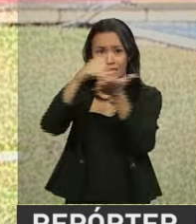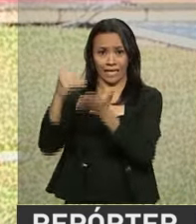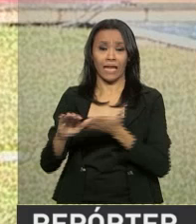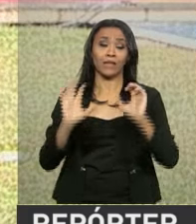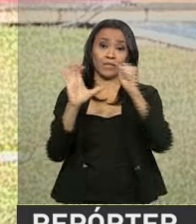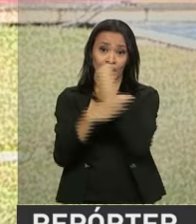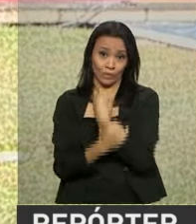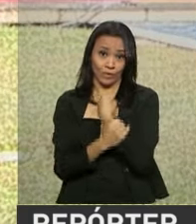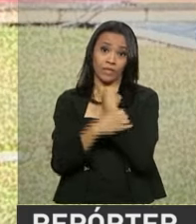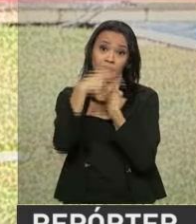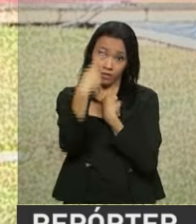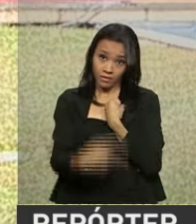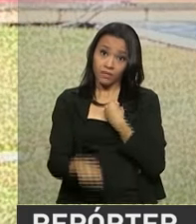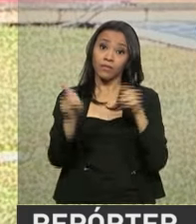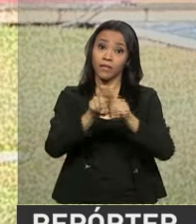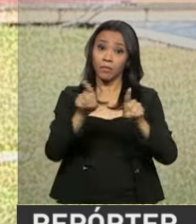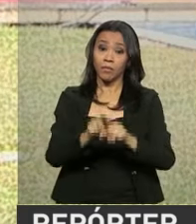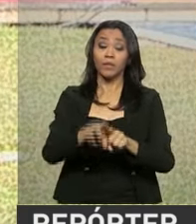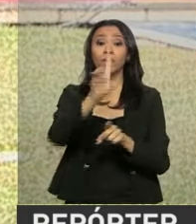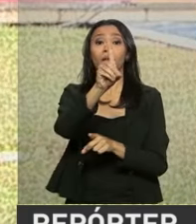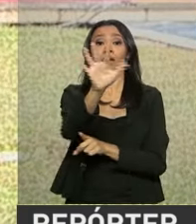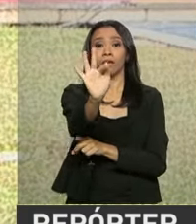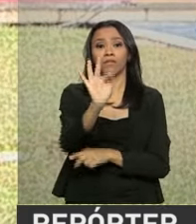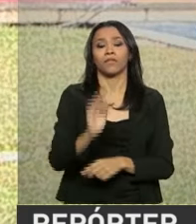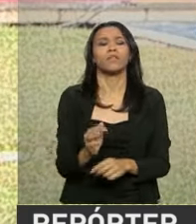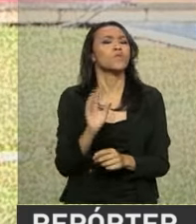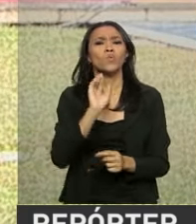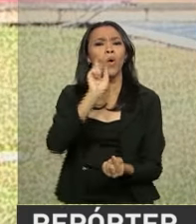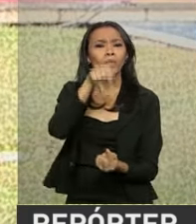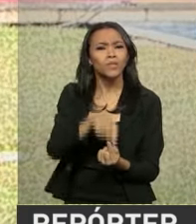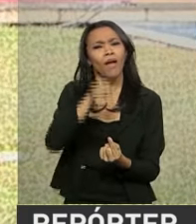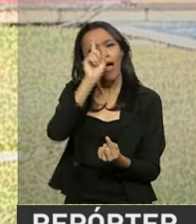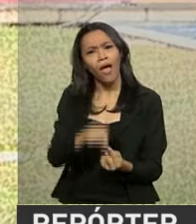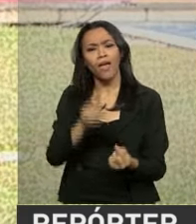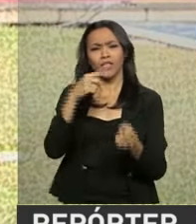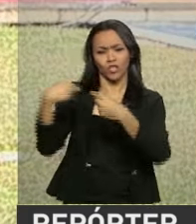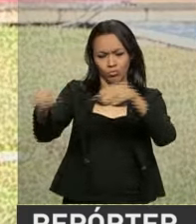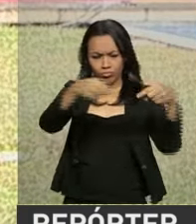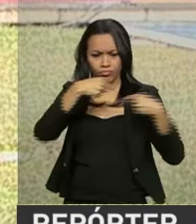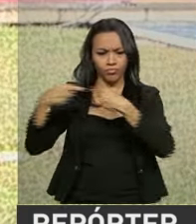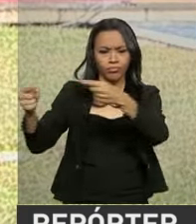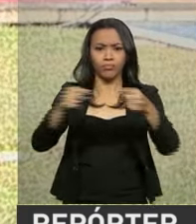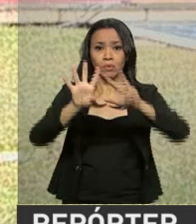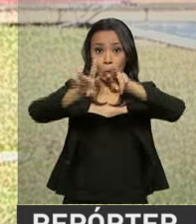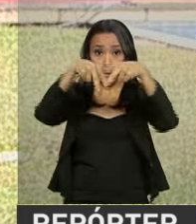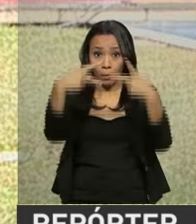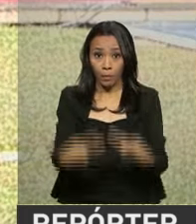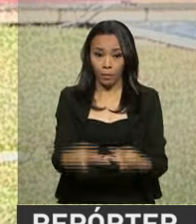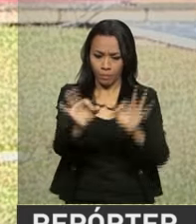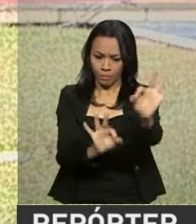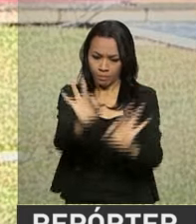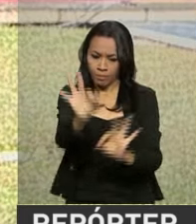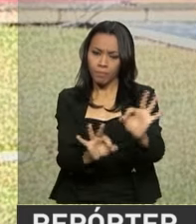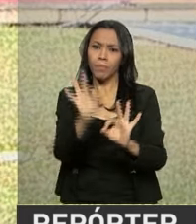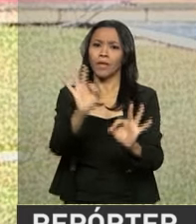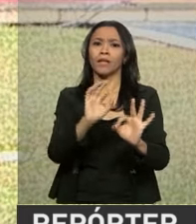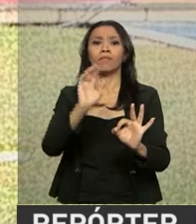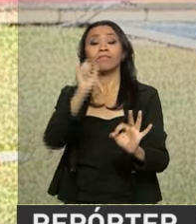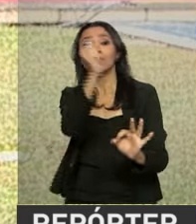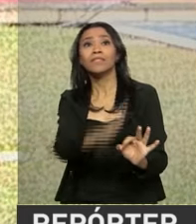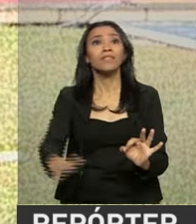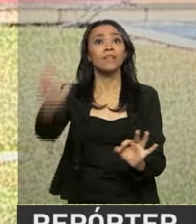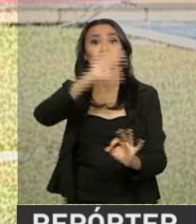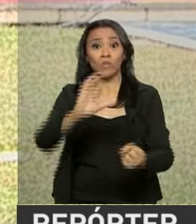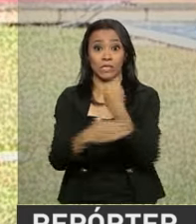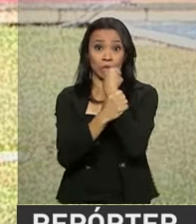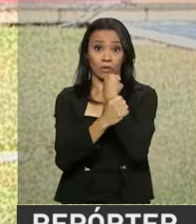o Distrito Federal. Em conjunto, eles vão discutir o Plano Nacional de Segurança Pública. E ontem, o ministro da Justiça, Alexandre